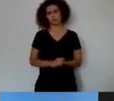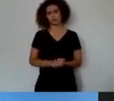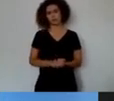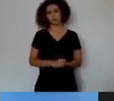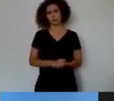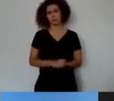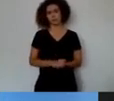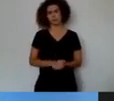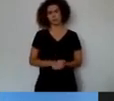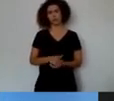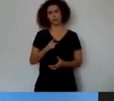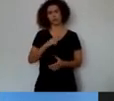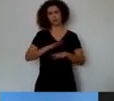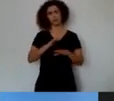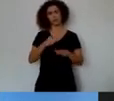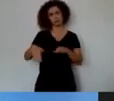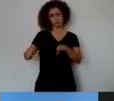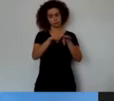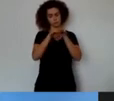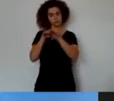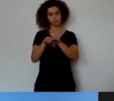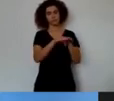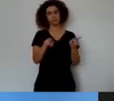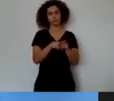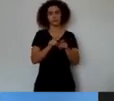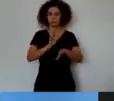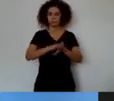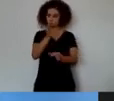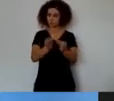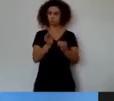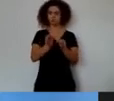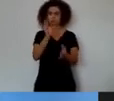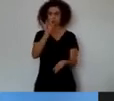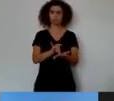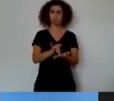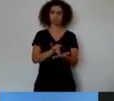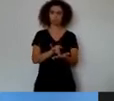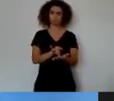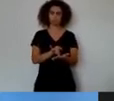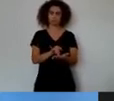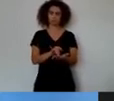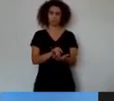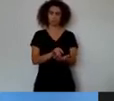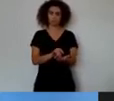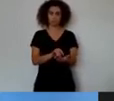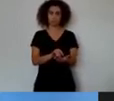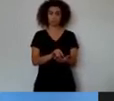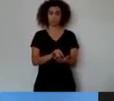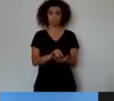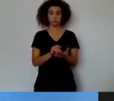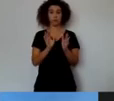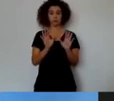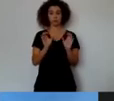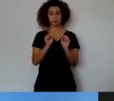mais justo, mais igualitário e tudo, vamos implicar e rever esses privilégios. Claro, Aí vocês podem ficar tranquilos, né,